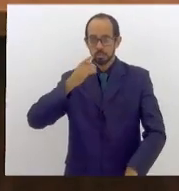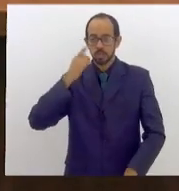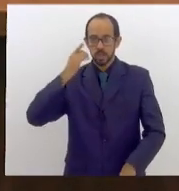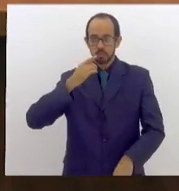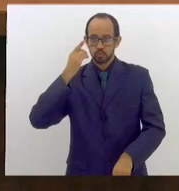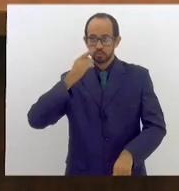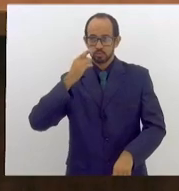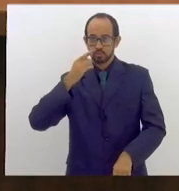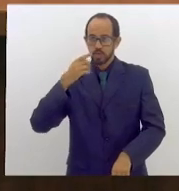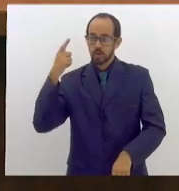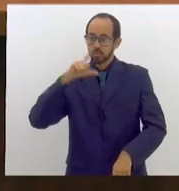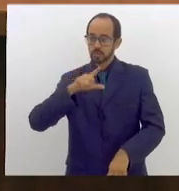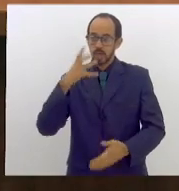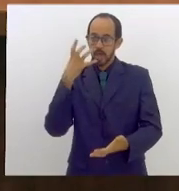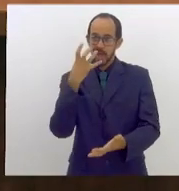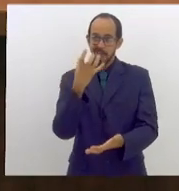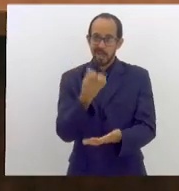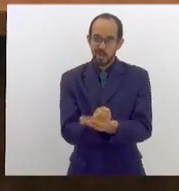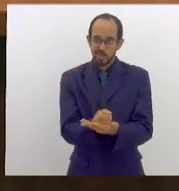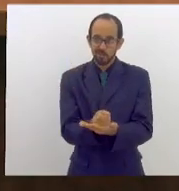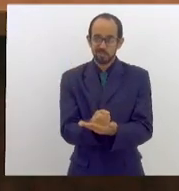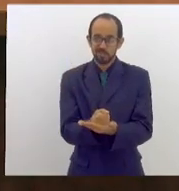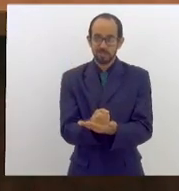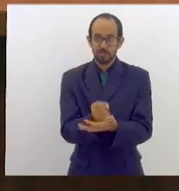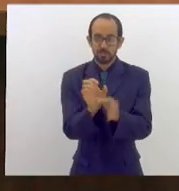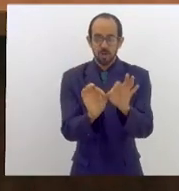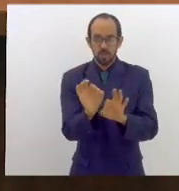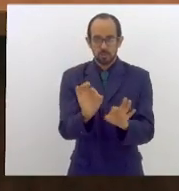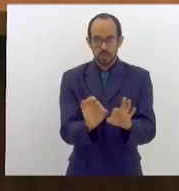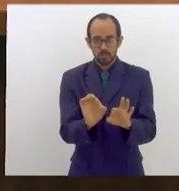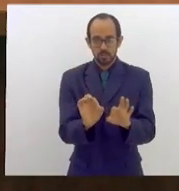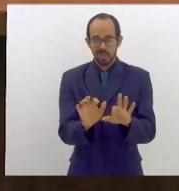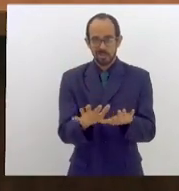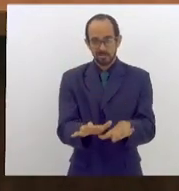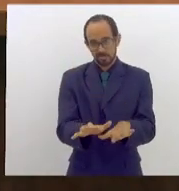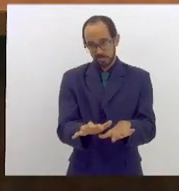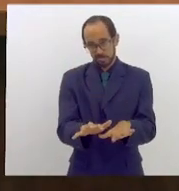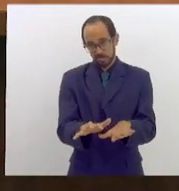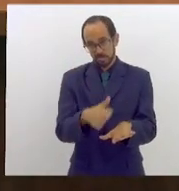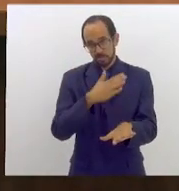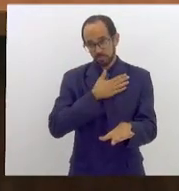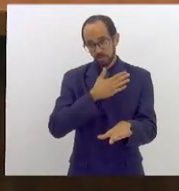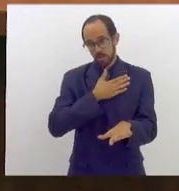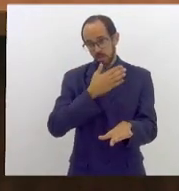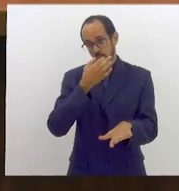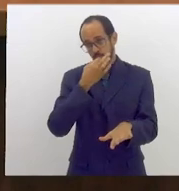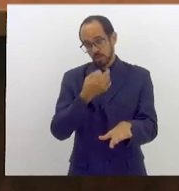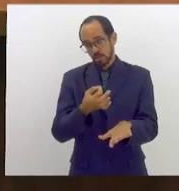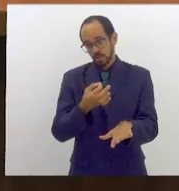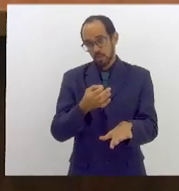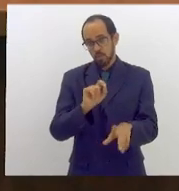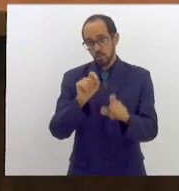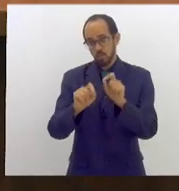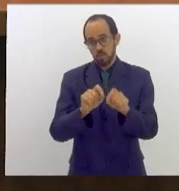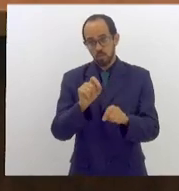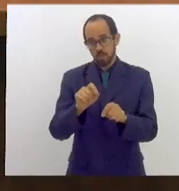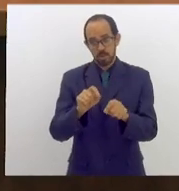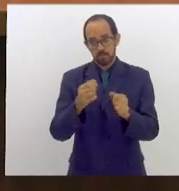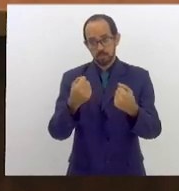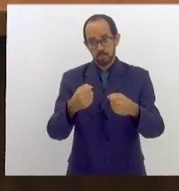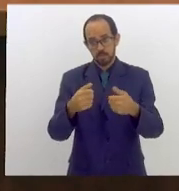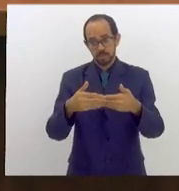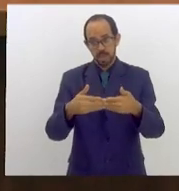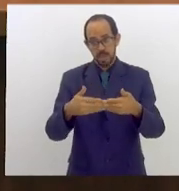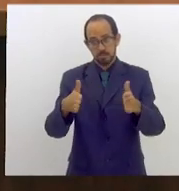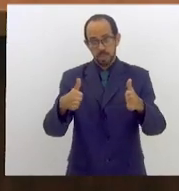para entrar num projeto como esse isso no meu entendimento deverá ser aberta